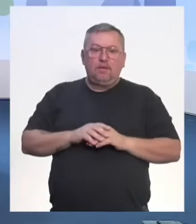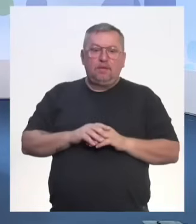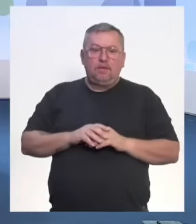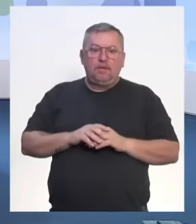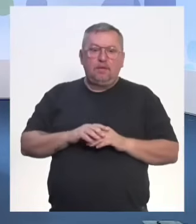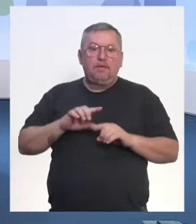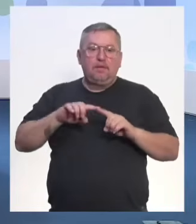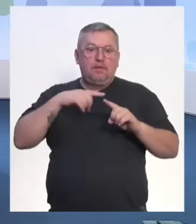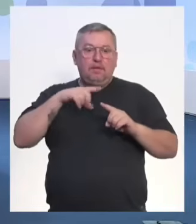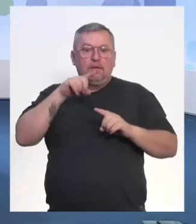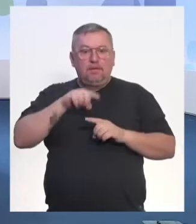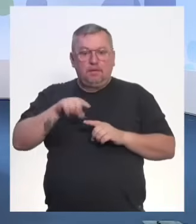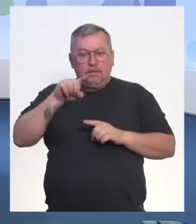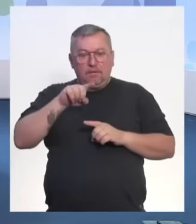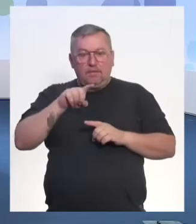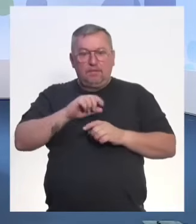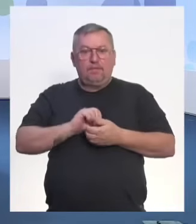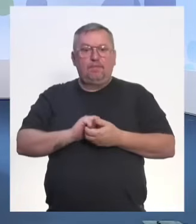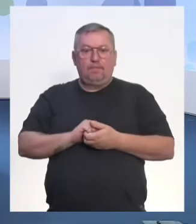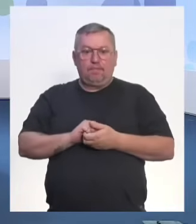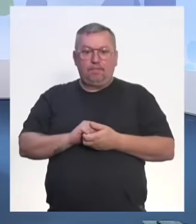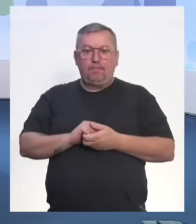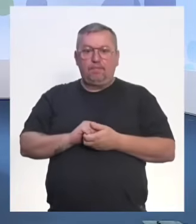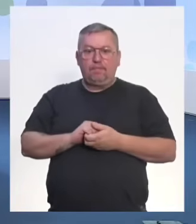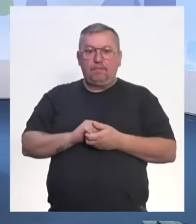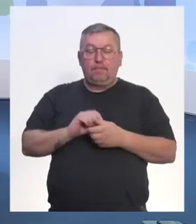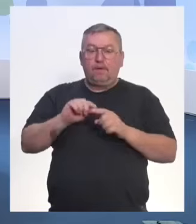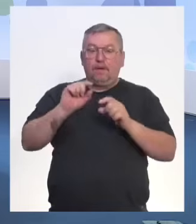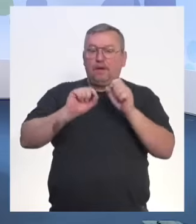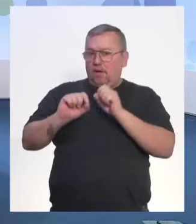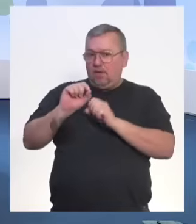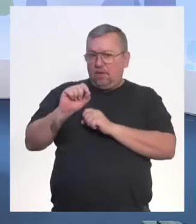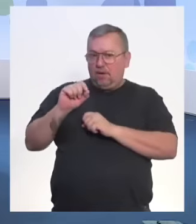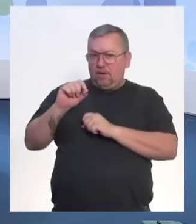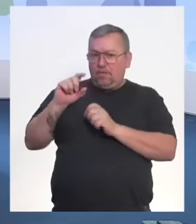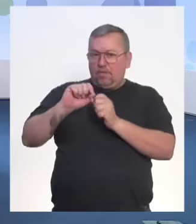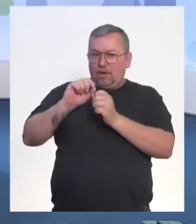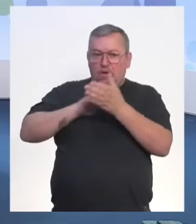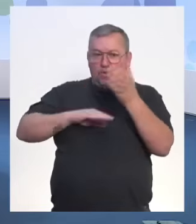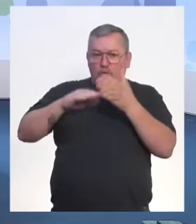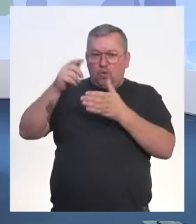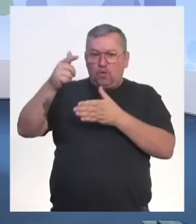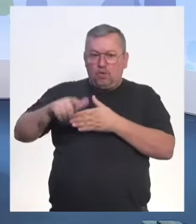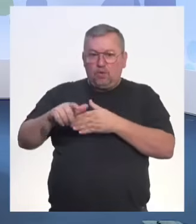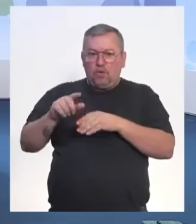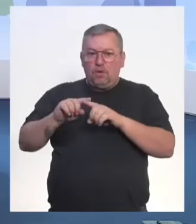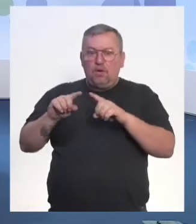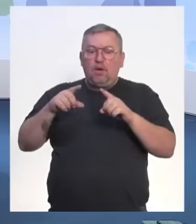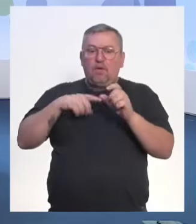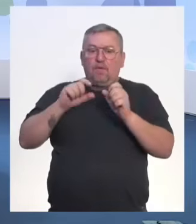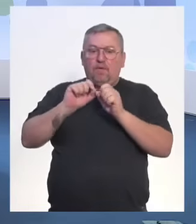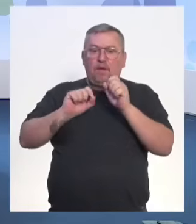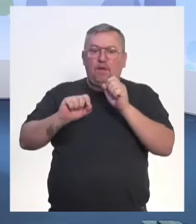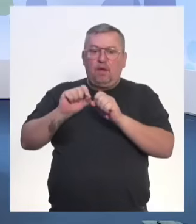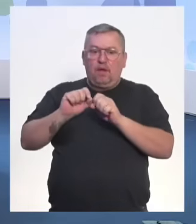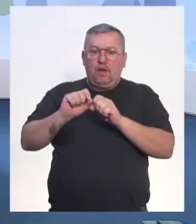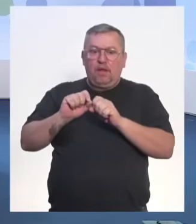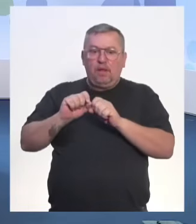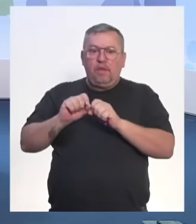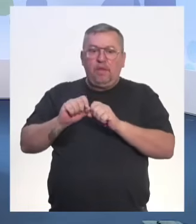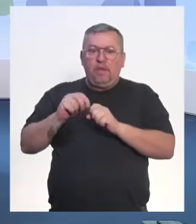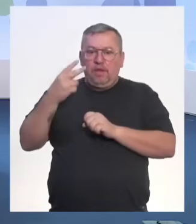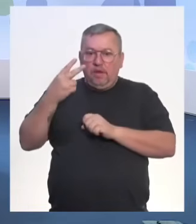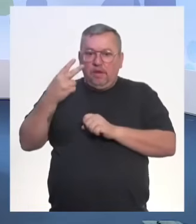né? Então seria essa largura e altura, que é o que funciona para todos os outros, né? Eles vão ter aqui, ó,